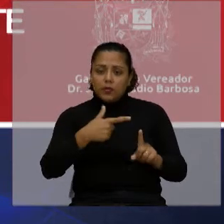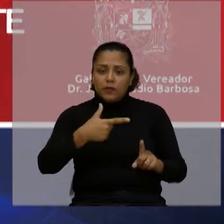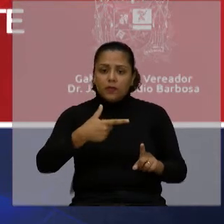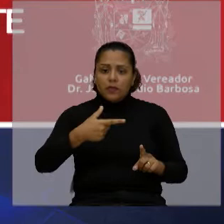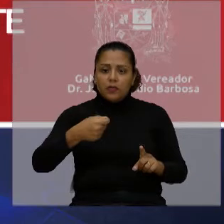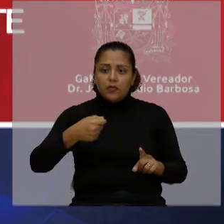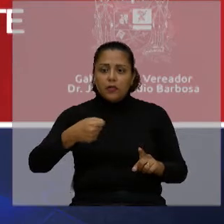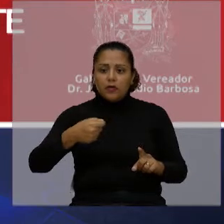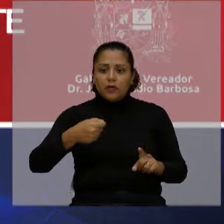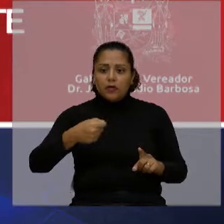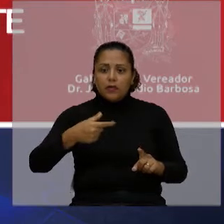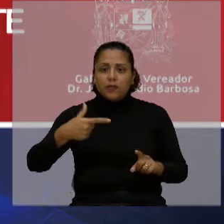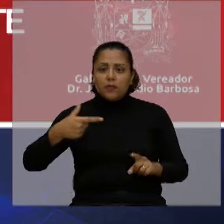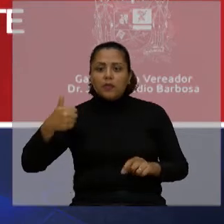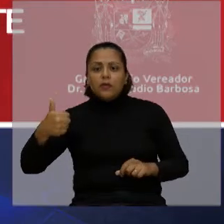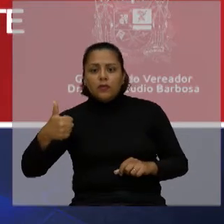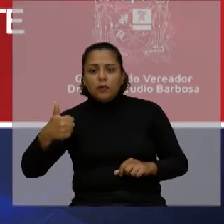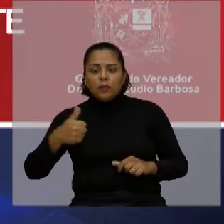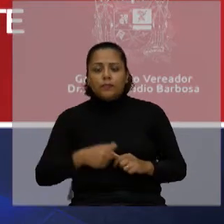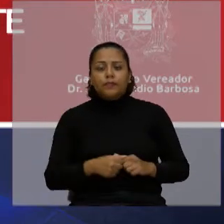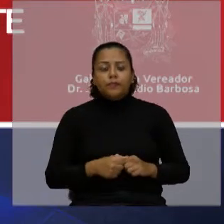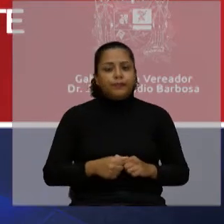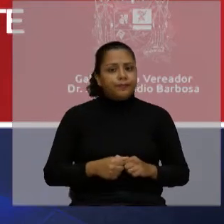ou a gente encara isso com